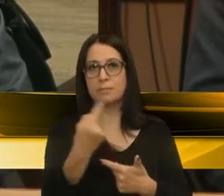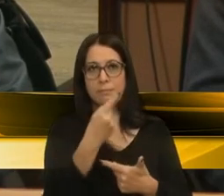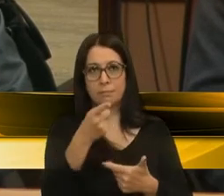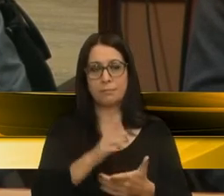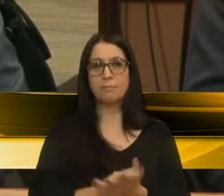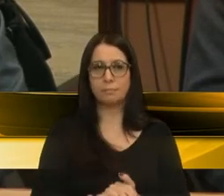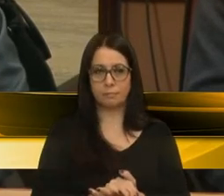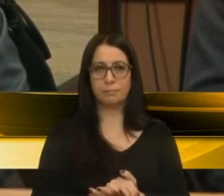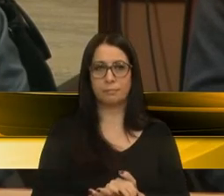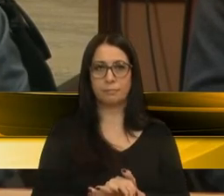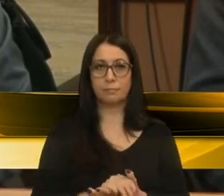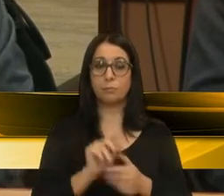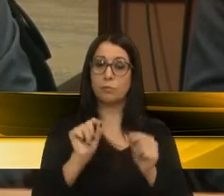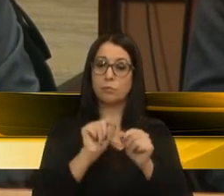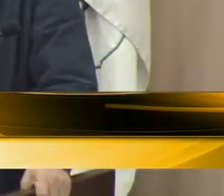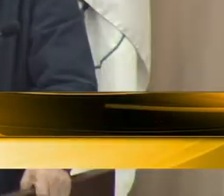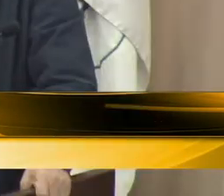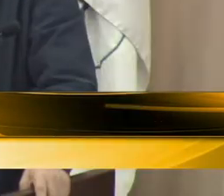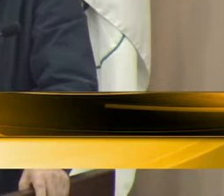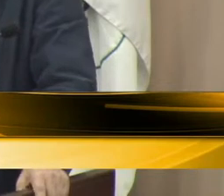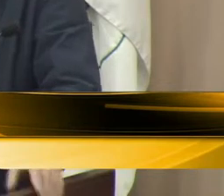Excelência nesses assuntos.